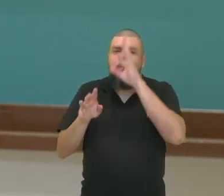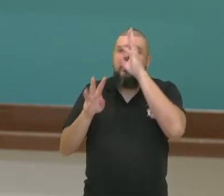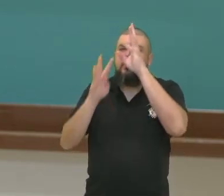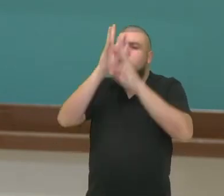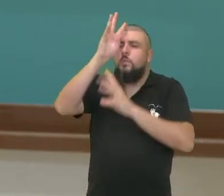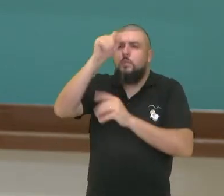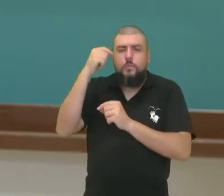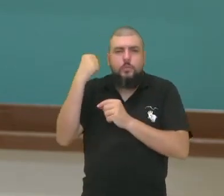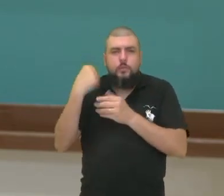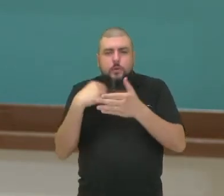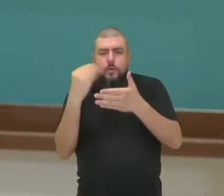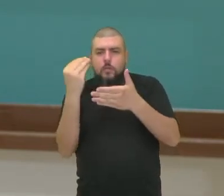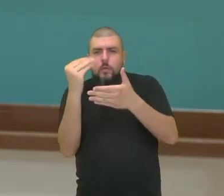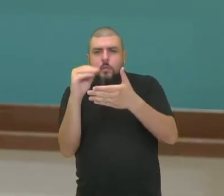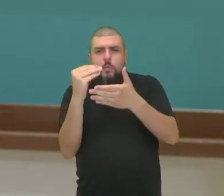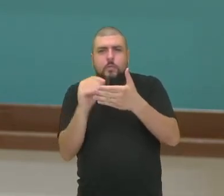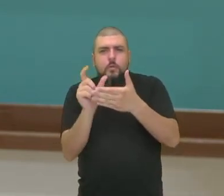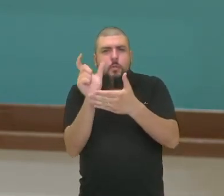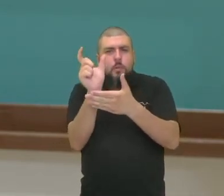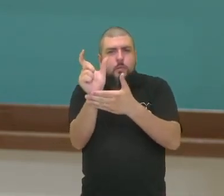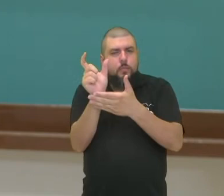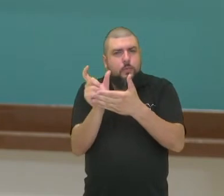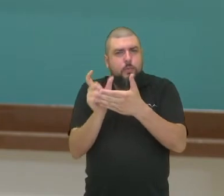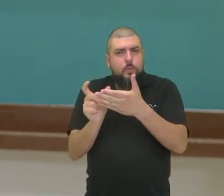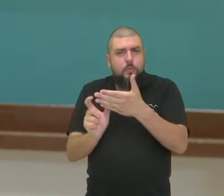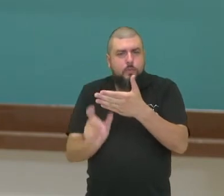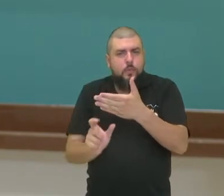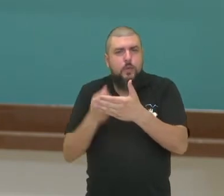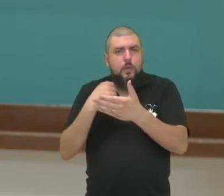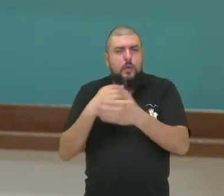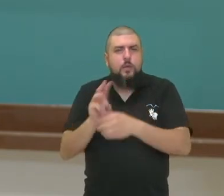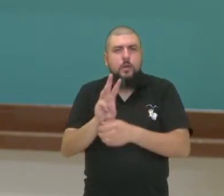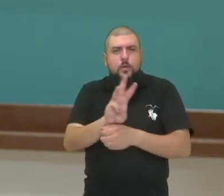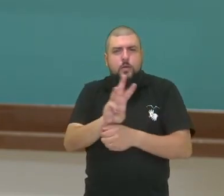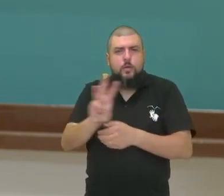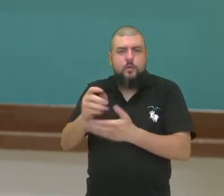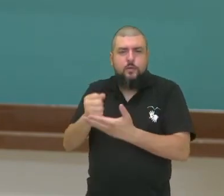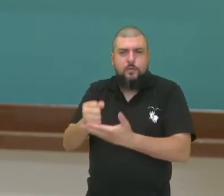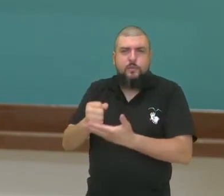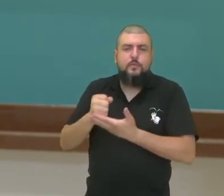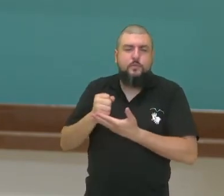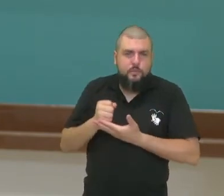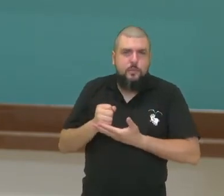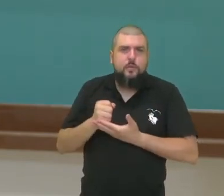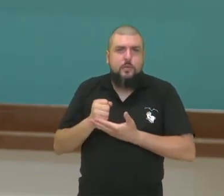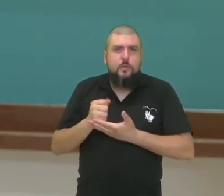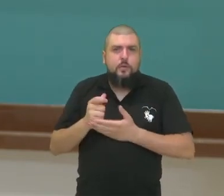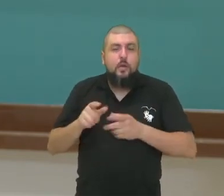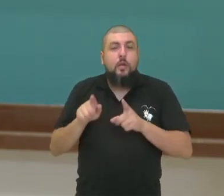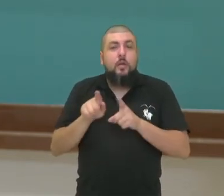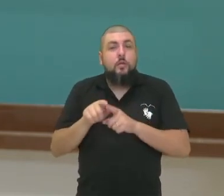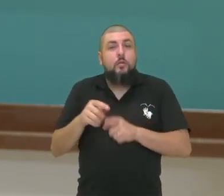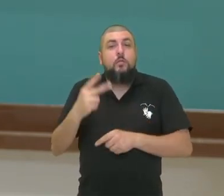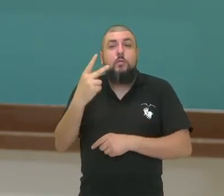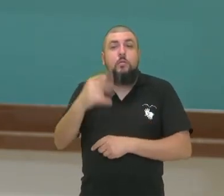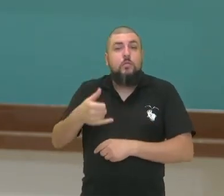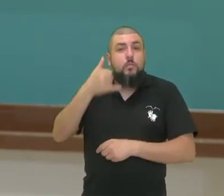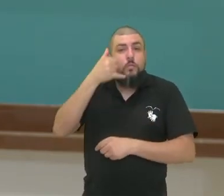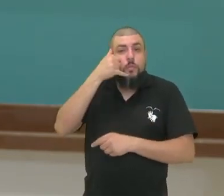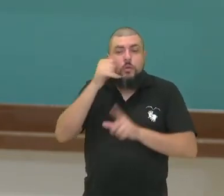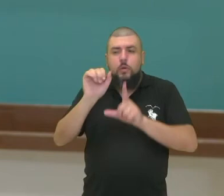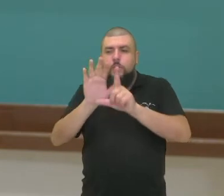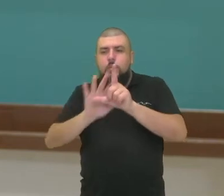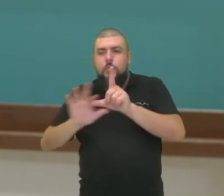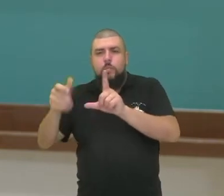a entender melhor os conceitos filosóficos. Esse site pode te ajudar nisso. Apontando o celular para o QR Code ali no